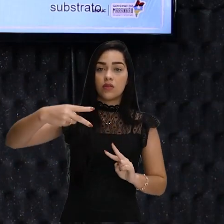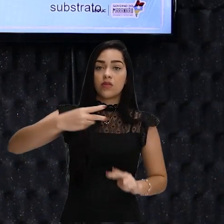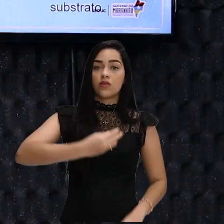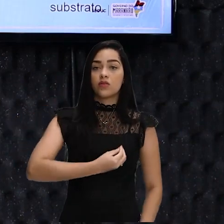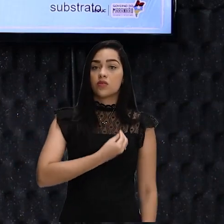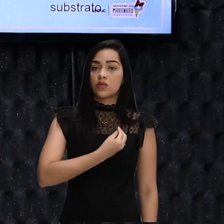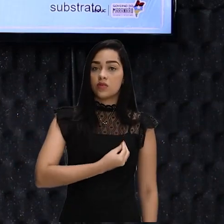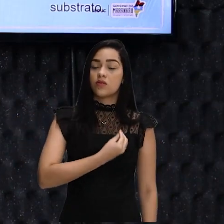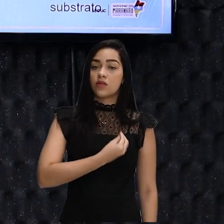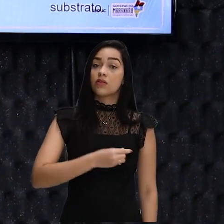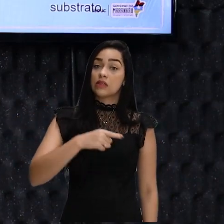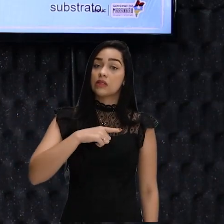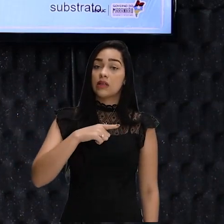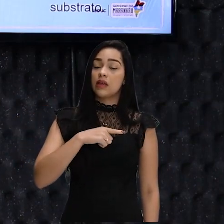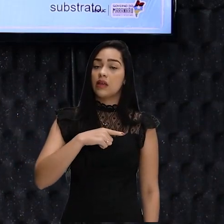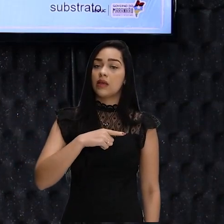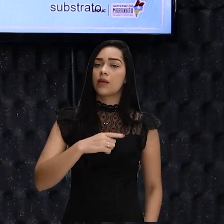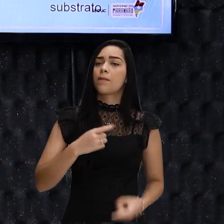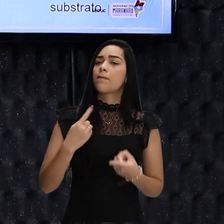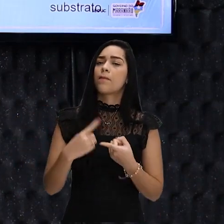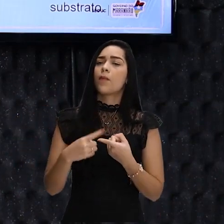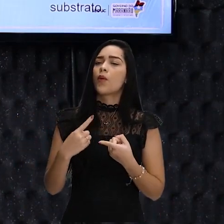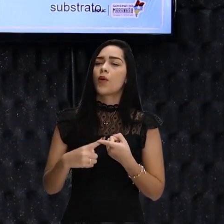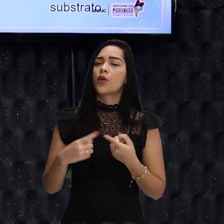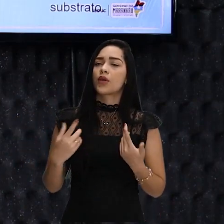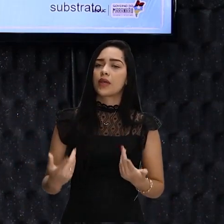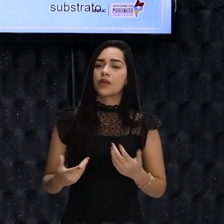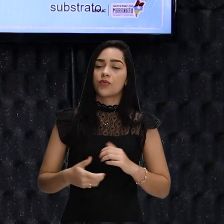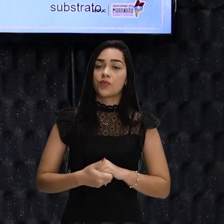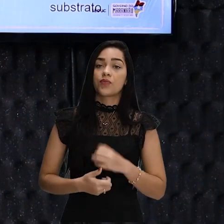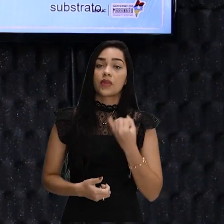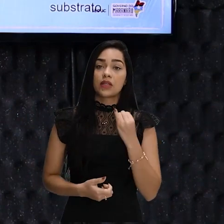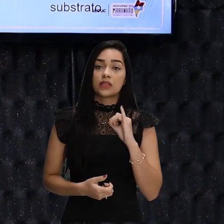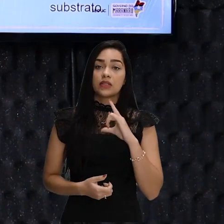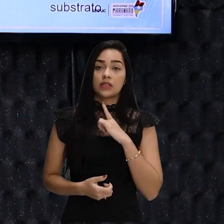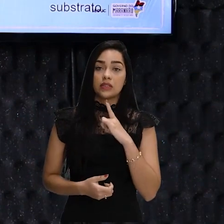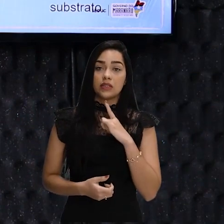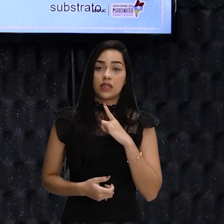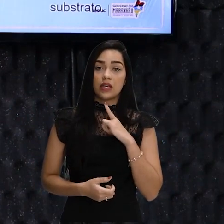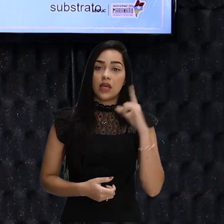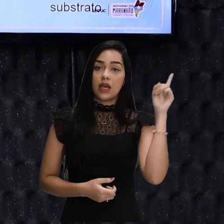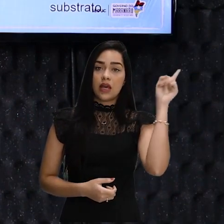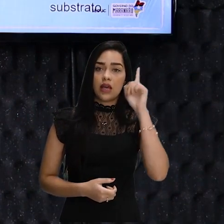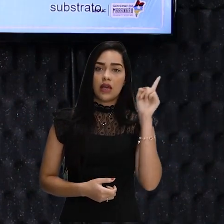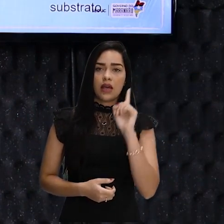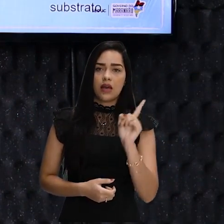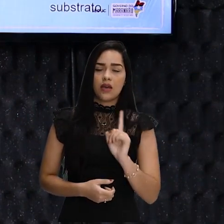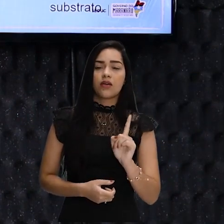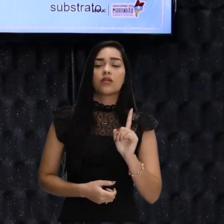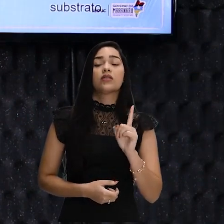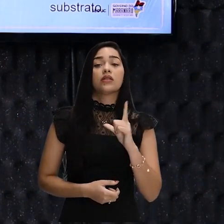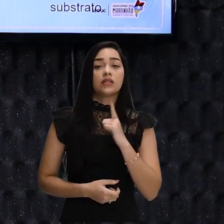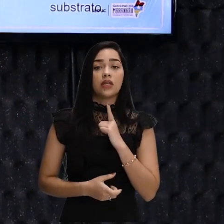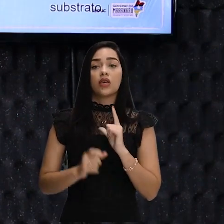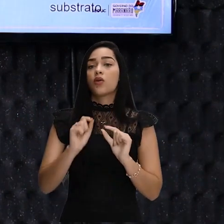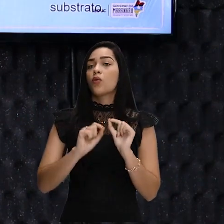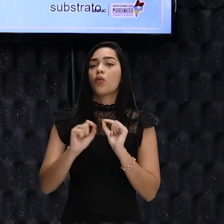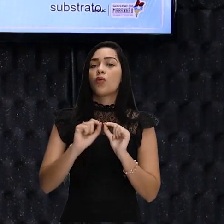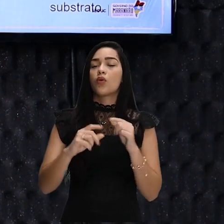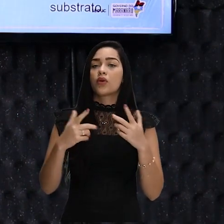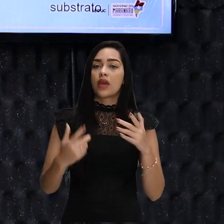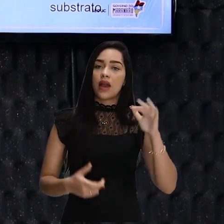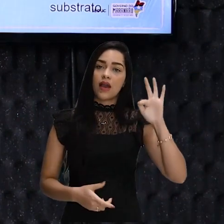seres vivos que vão estar ali presentes. Por quê? Se eu tenho incidência de raios luminosos, eu vou ter ali